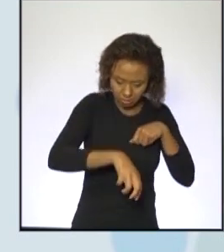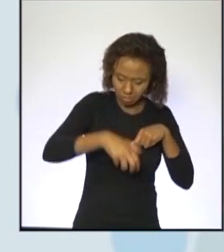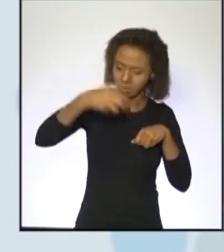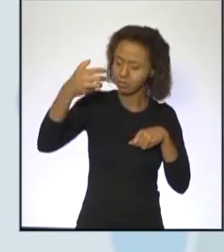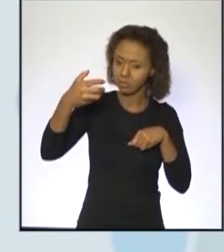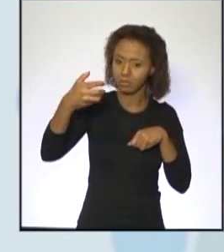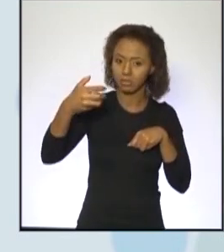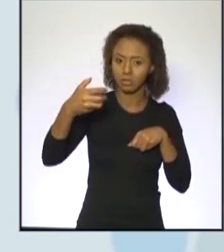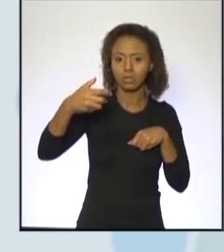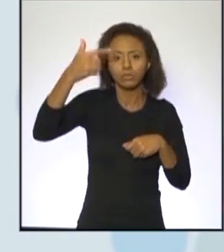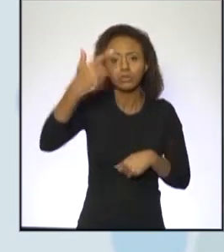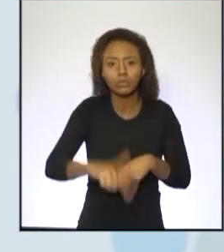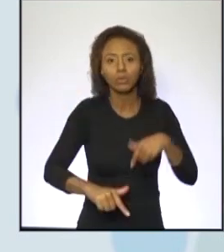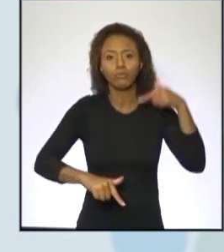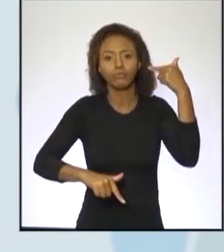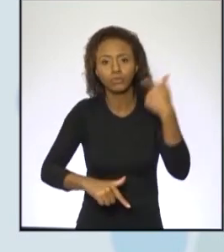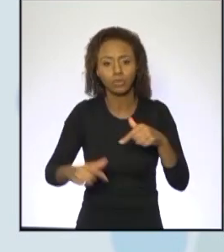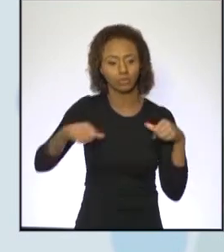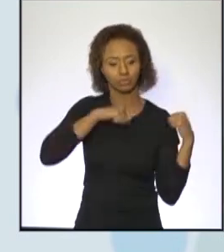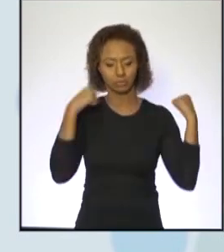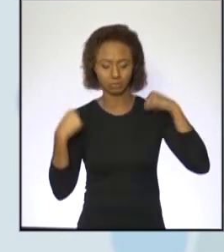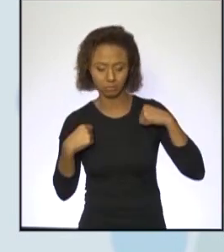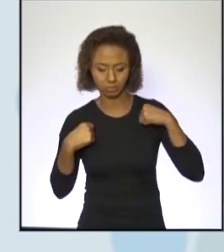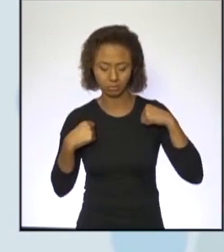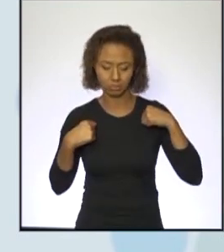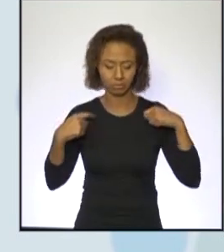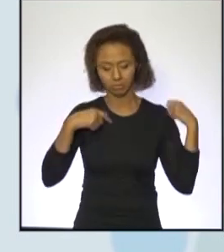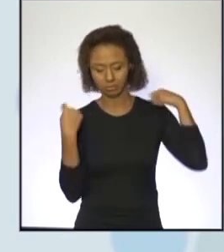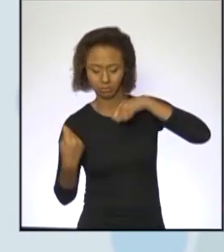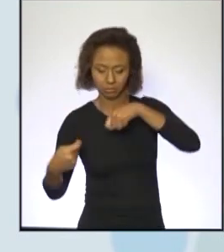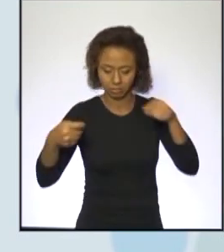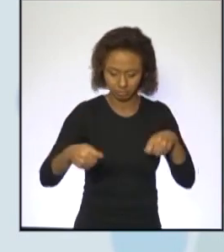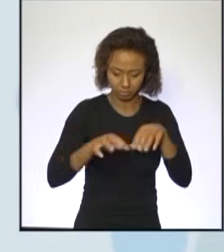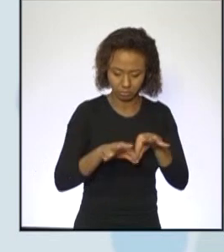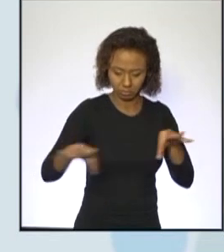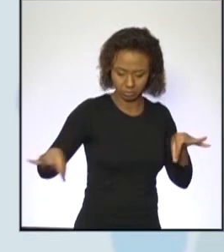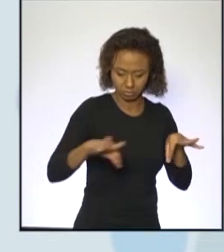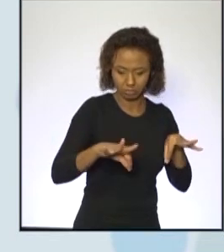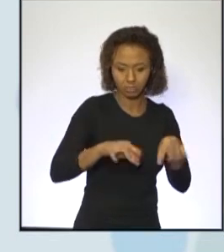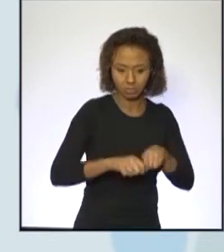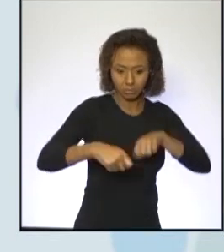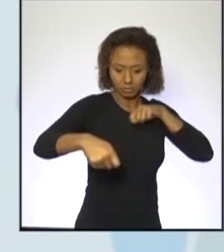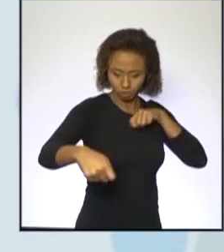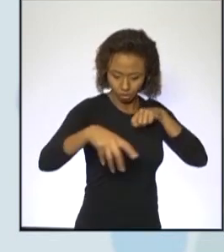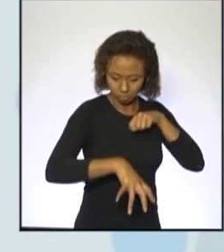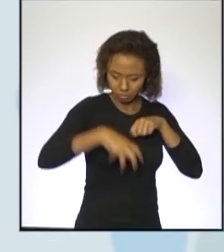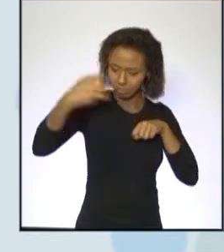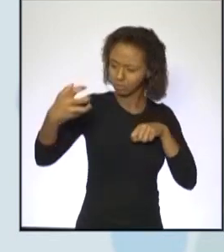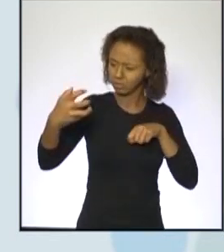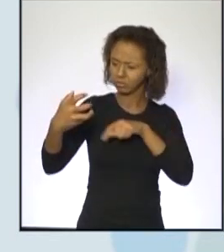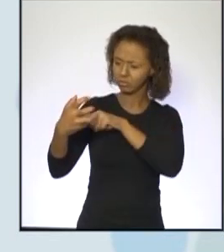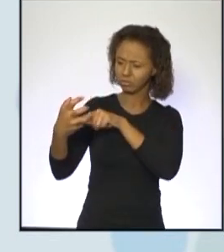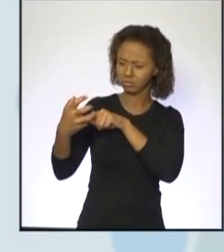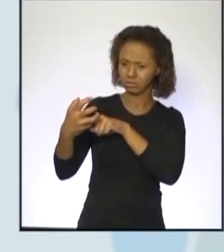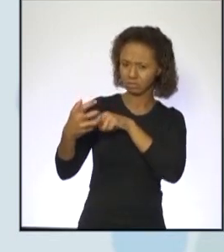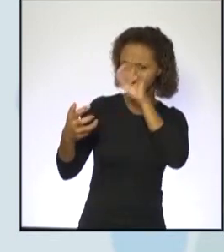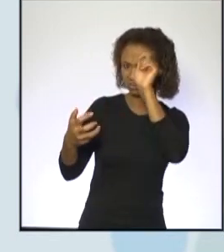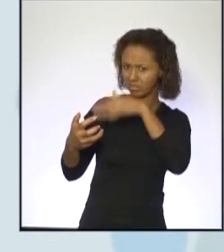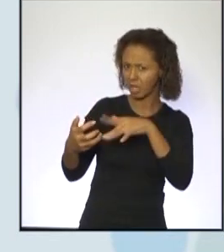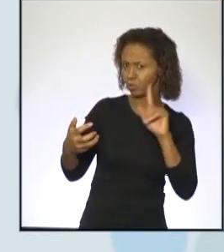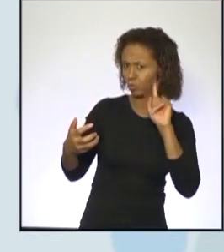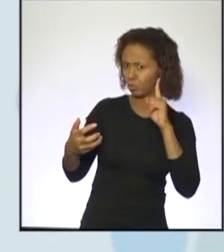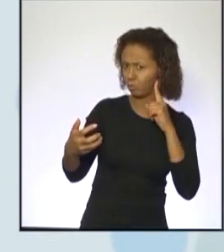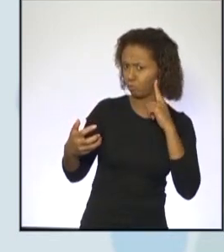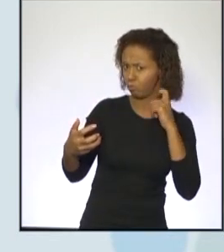Será aquele objeto reluzente acompanhava a música que saía de uma outra caixa de